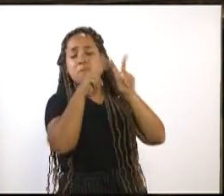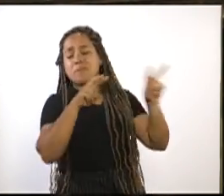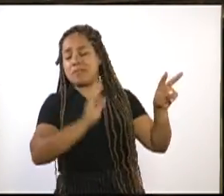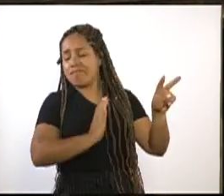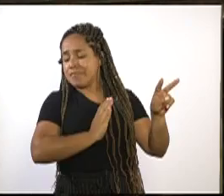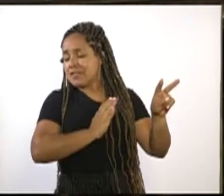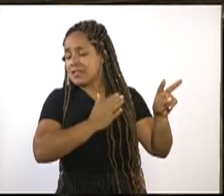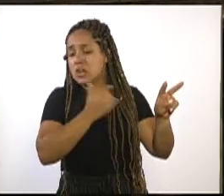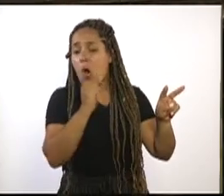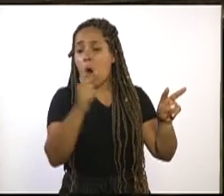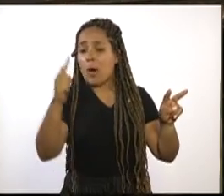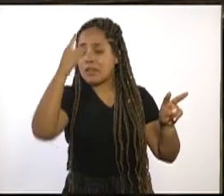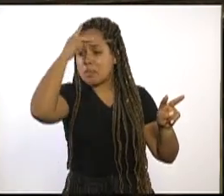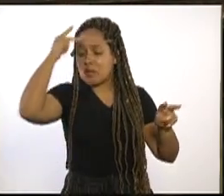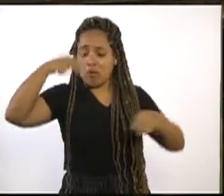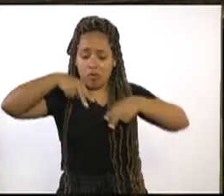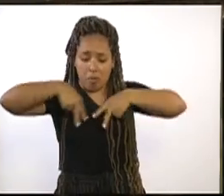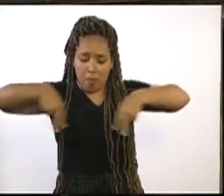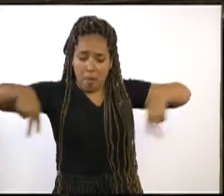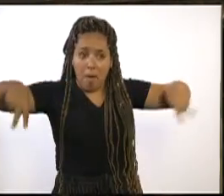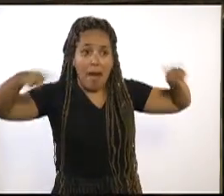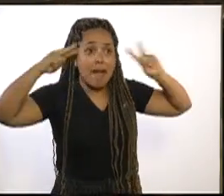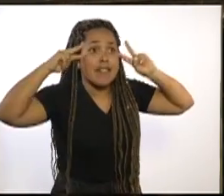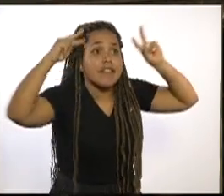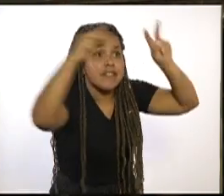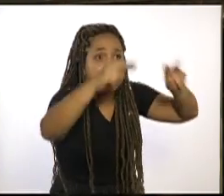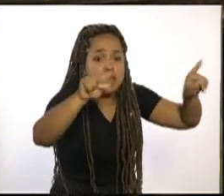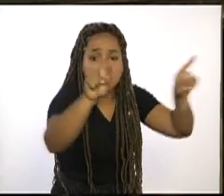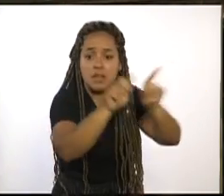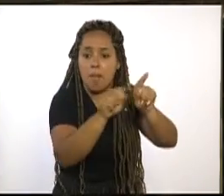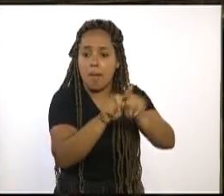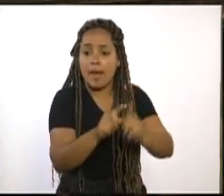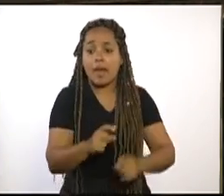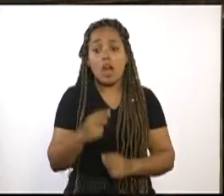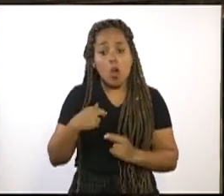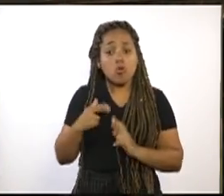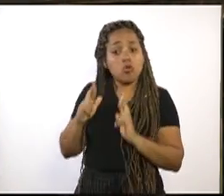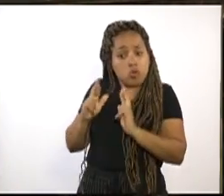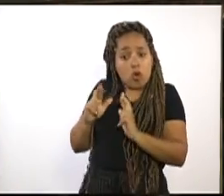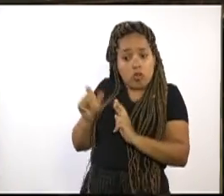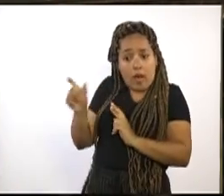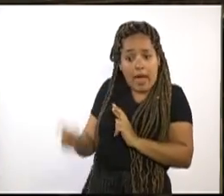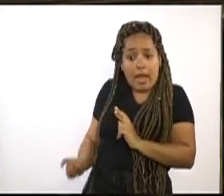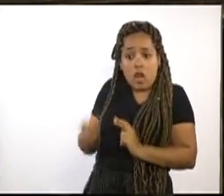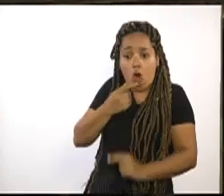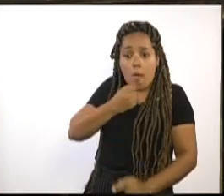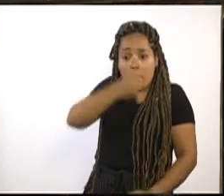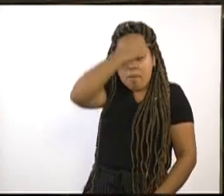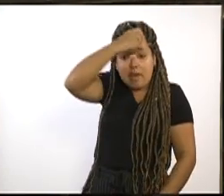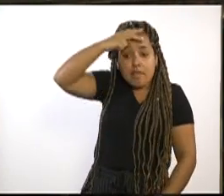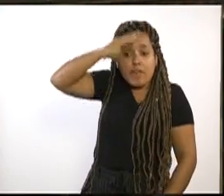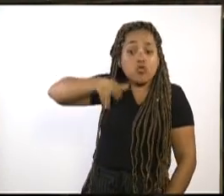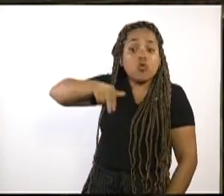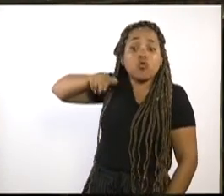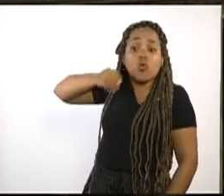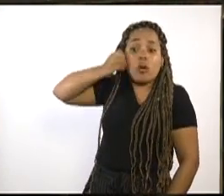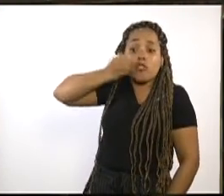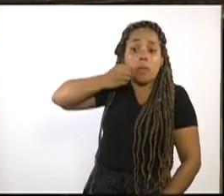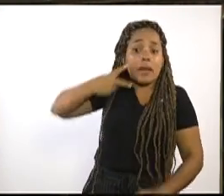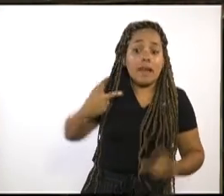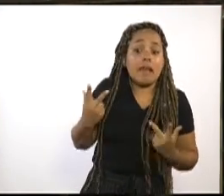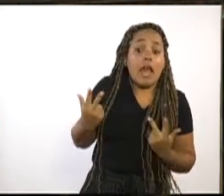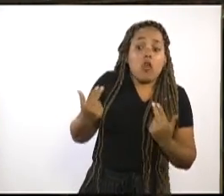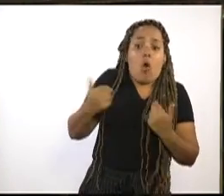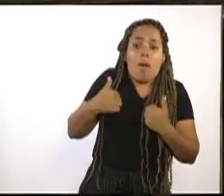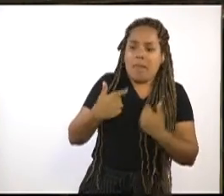Borel. Espero que o prefeito nunca tenha essa experiência, para dizer que as pessoas que moram nessas áreas são pessoas que